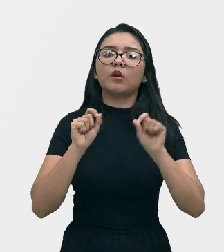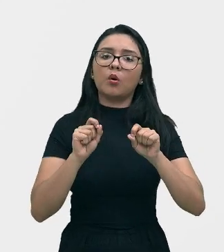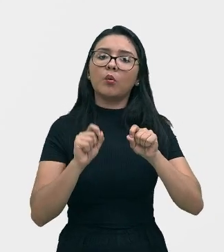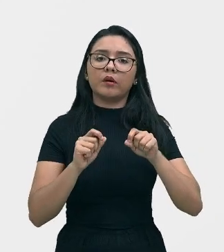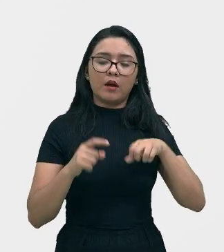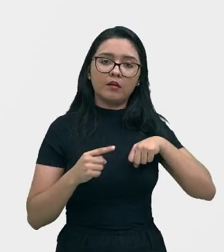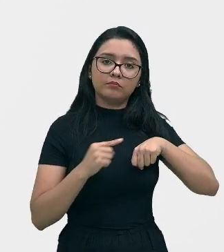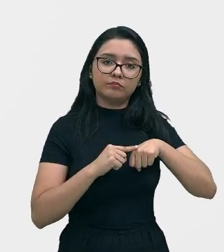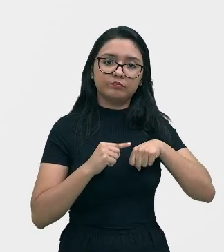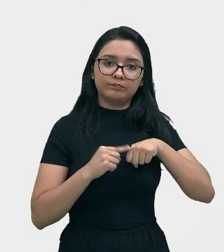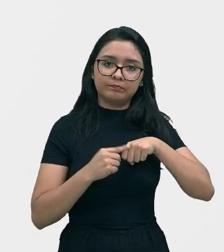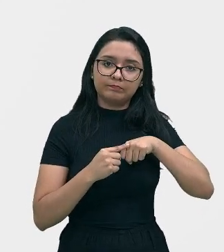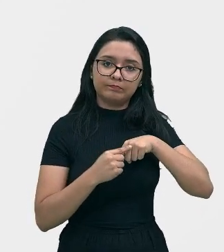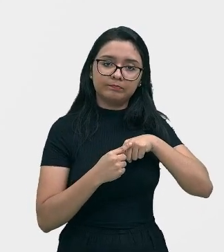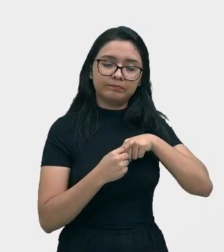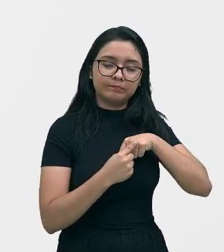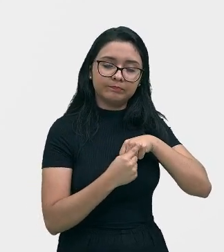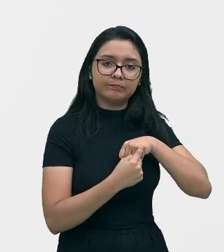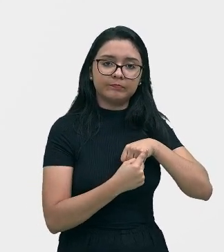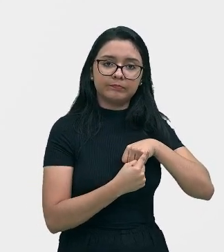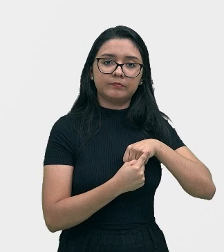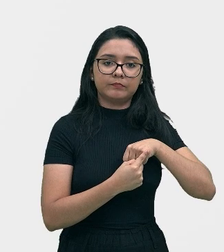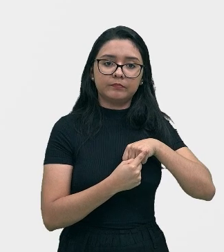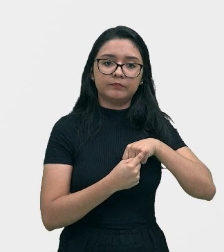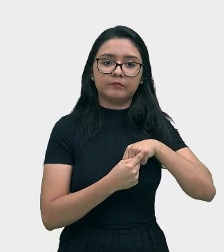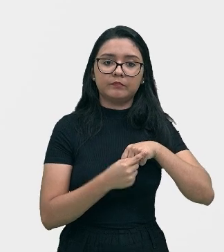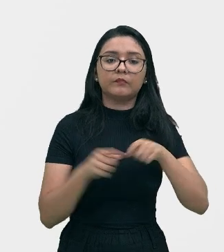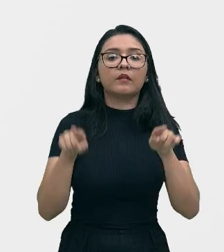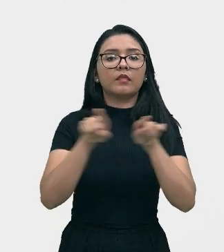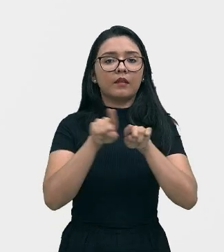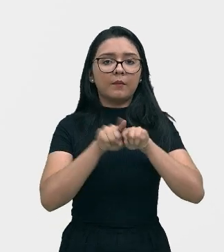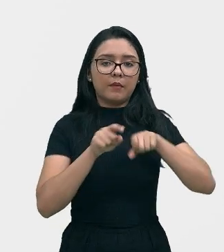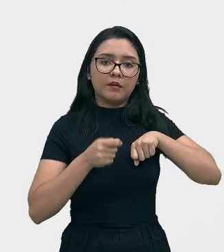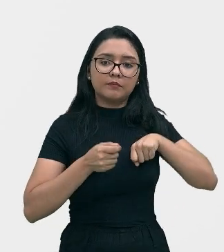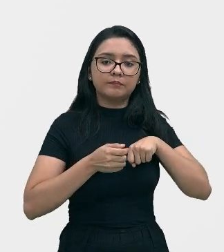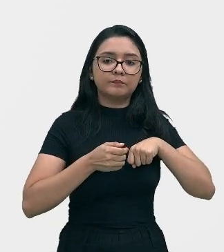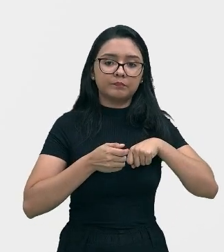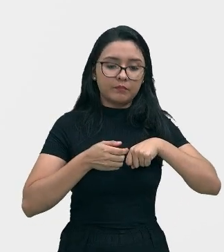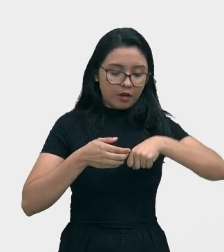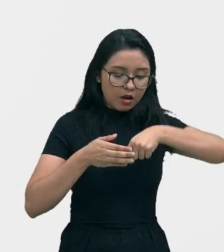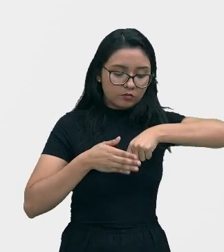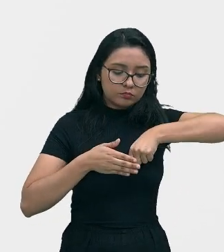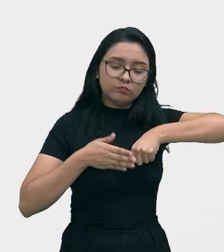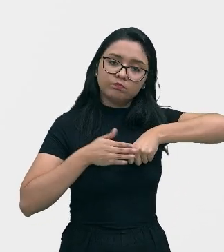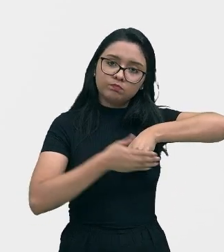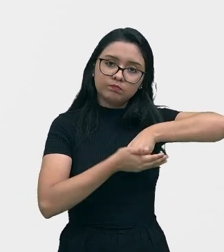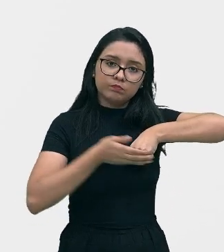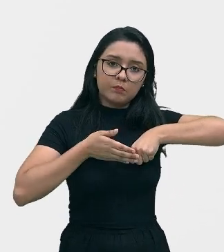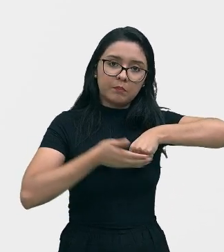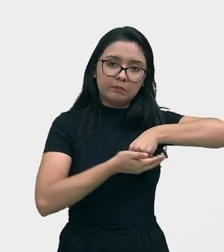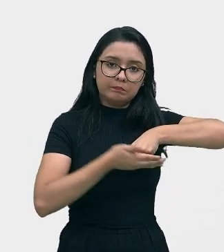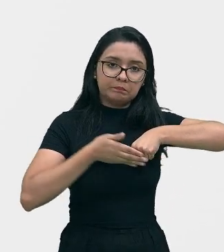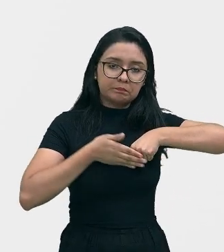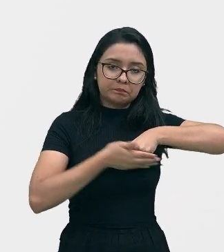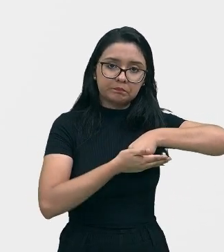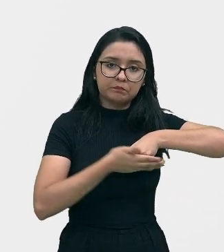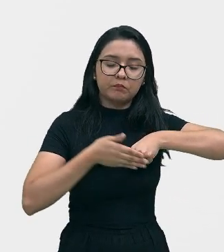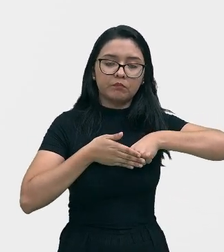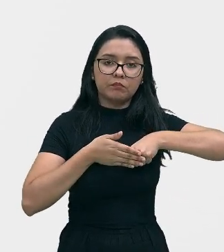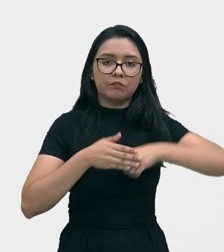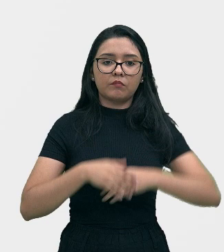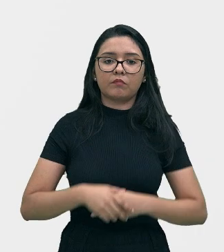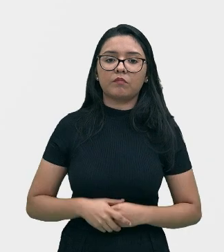o interior do coração. Temos o miocárdio, que é o músculo que é situado entre o pericárdio e